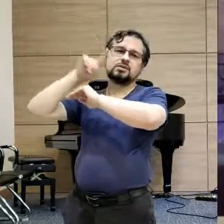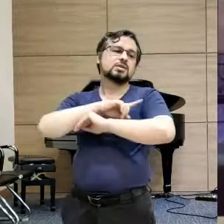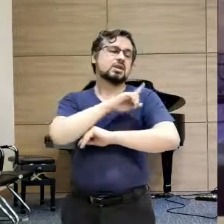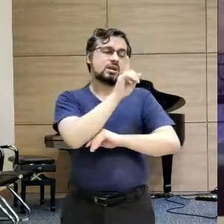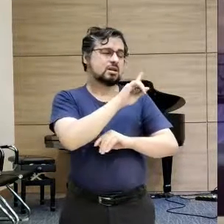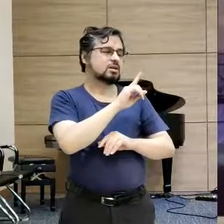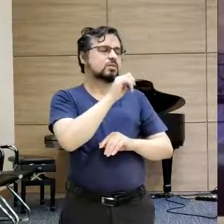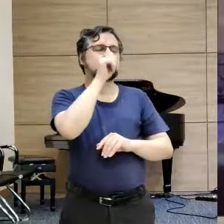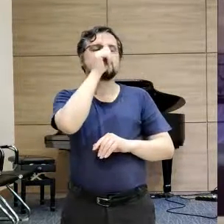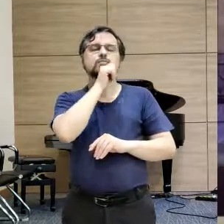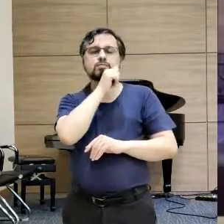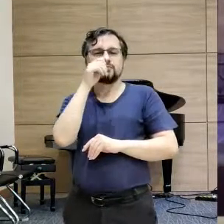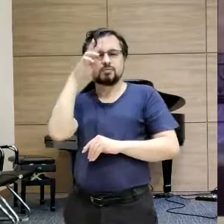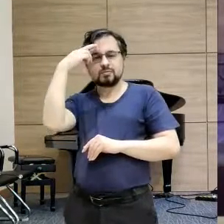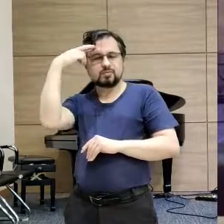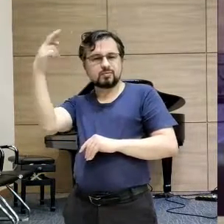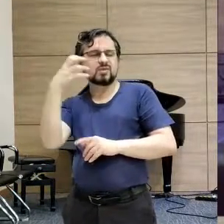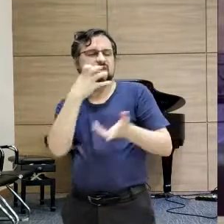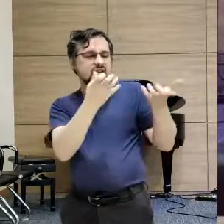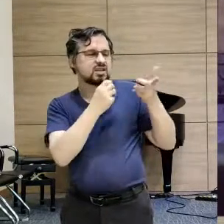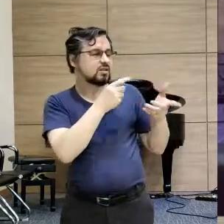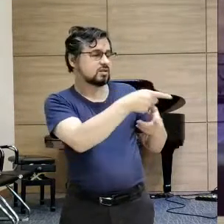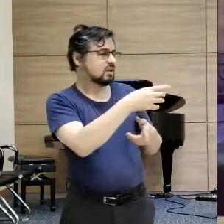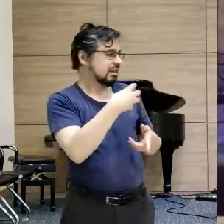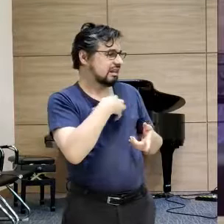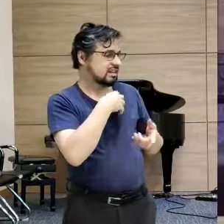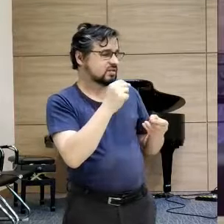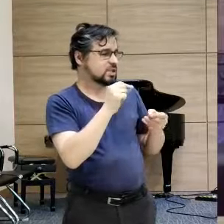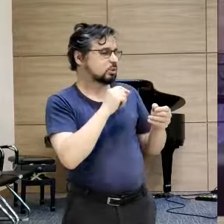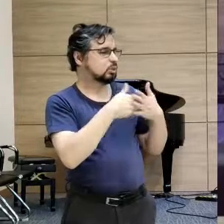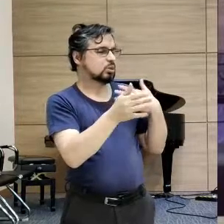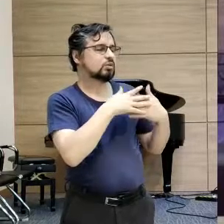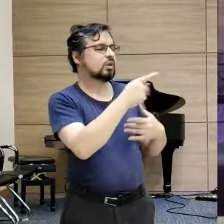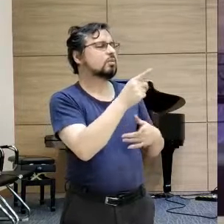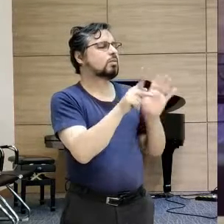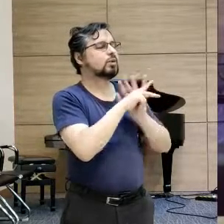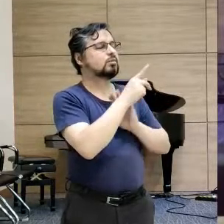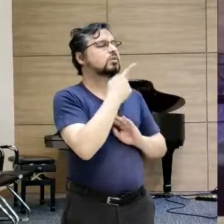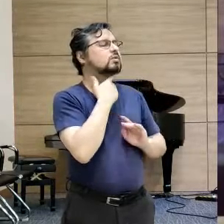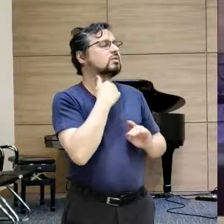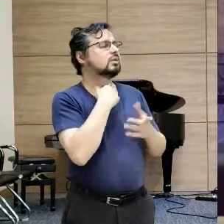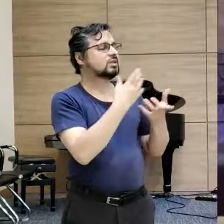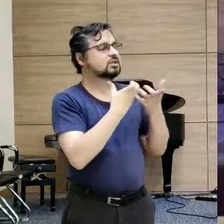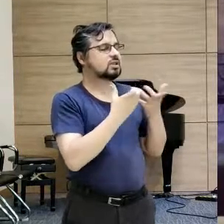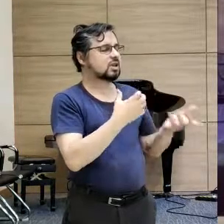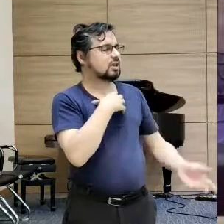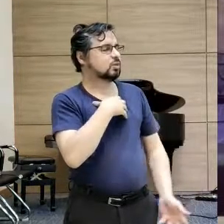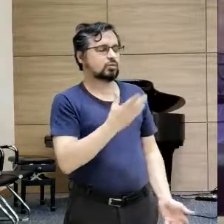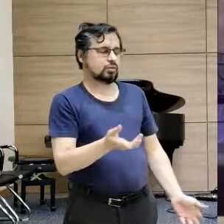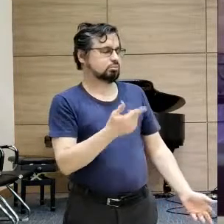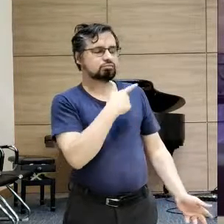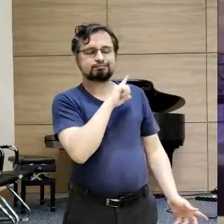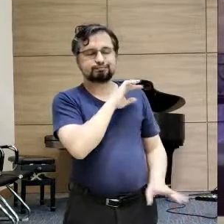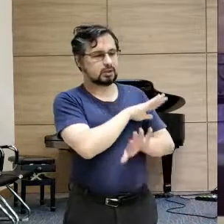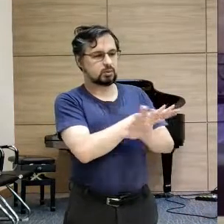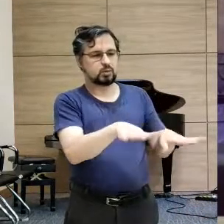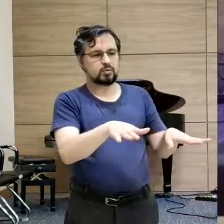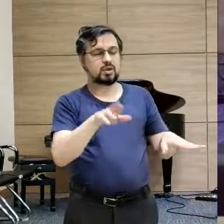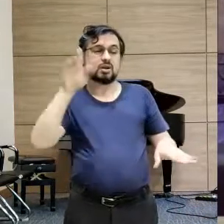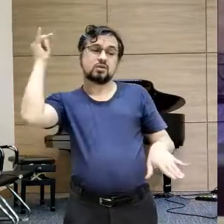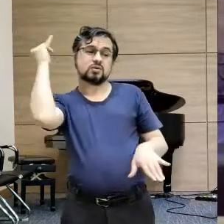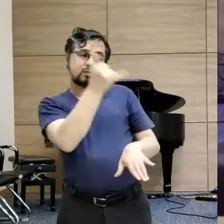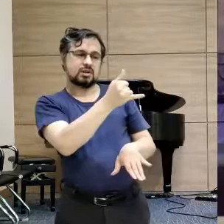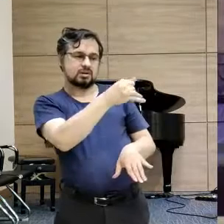ao Senhor, ele quis fazer as coisas de acordo com a sua vontade, por isso o reino dele tinha se extirpado. E